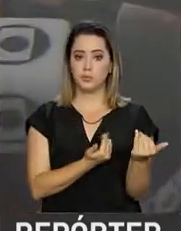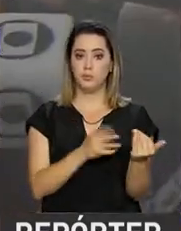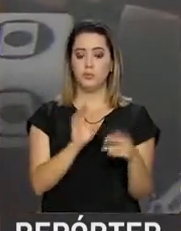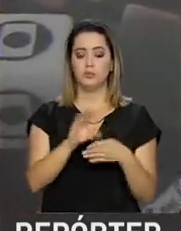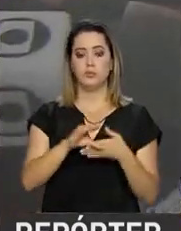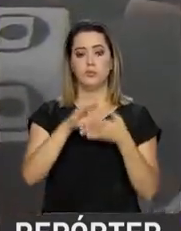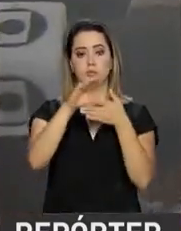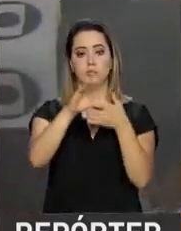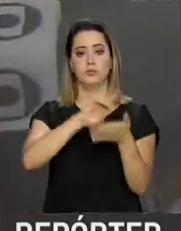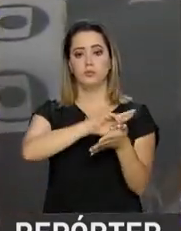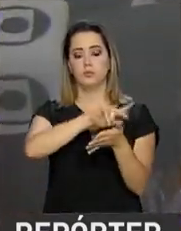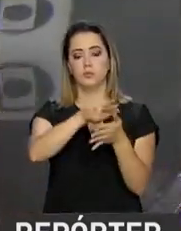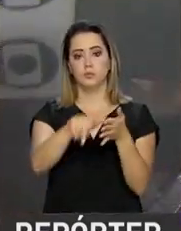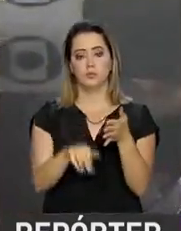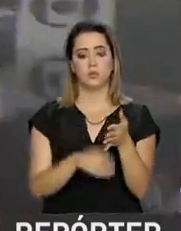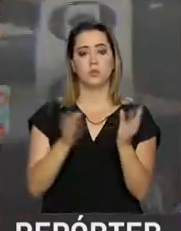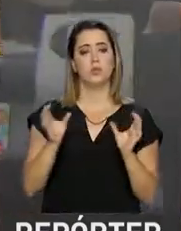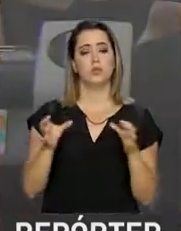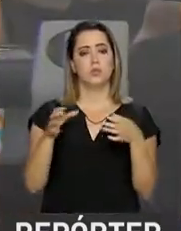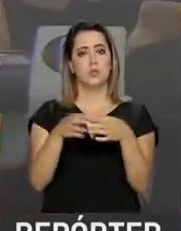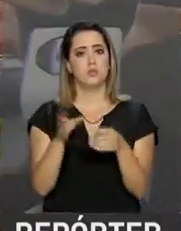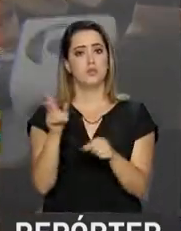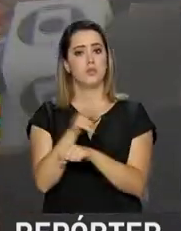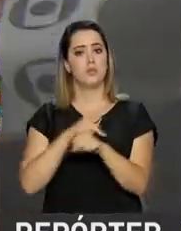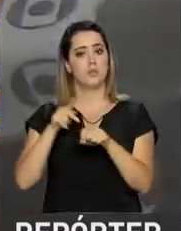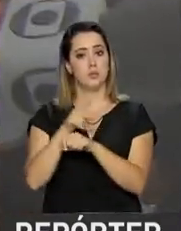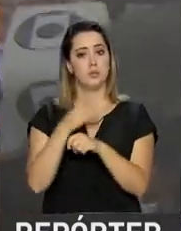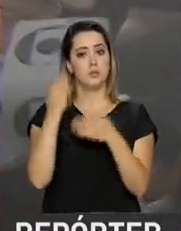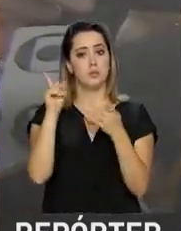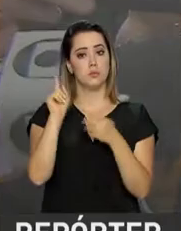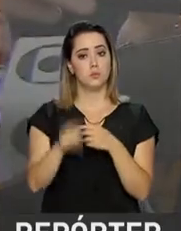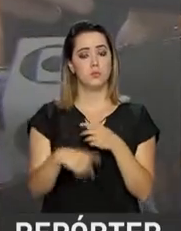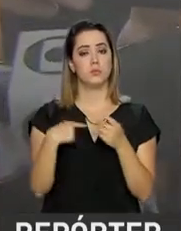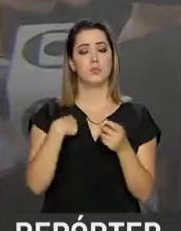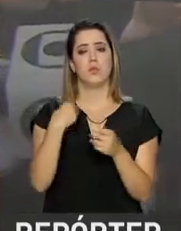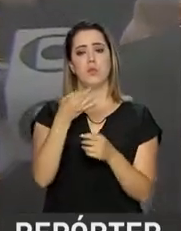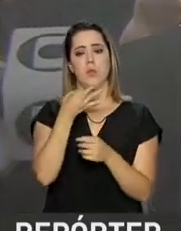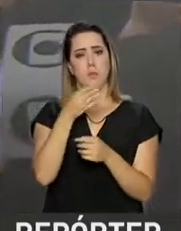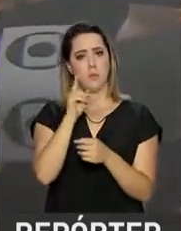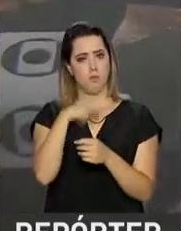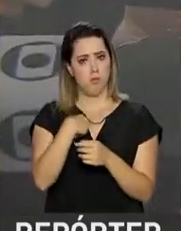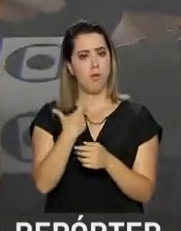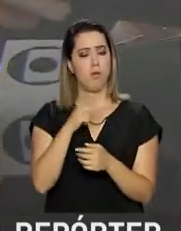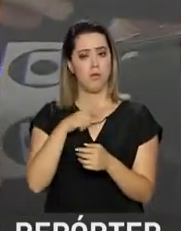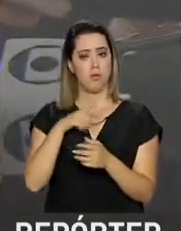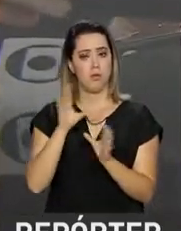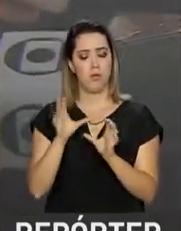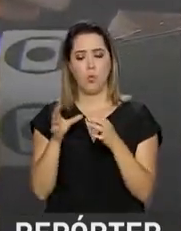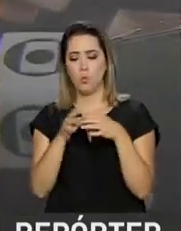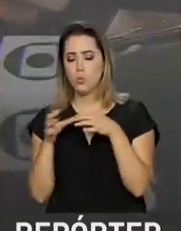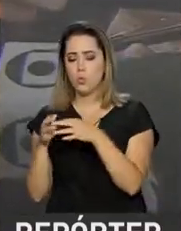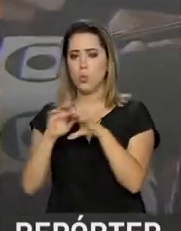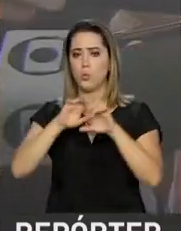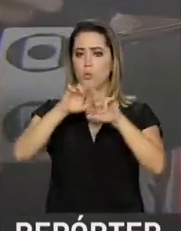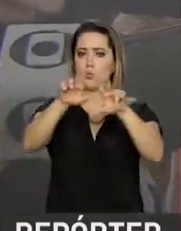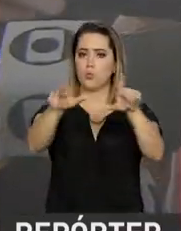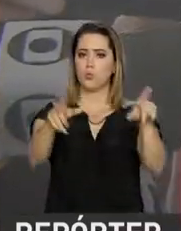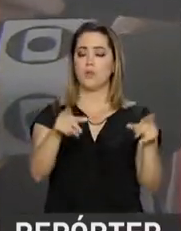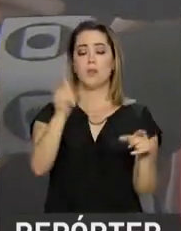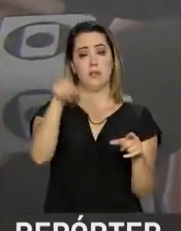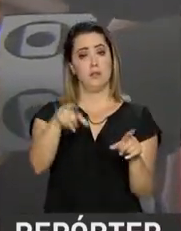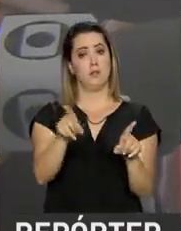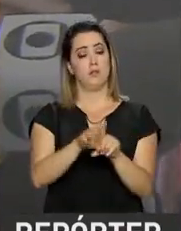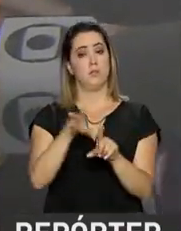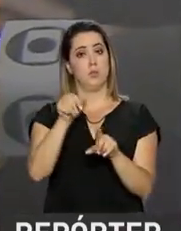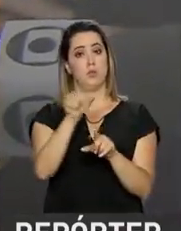plural que representa bem a diversidade do país. Eu acho que estão aqui representados todos os segmentos, todas as regiões